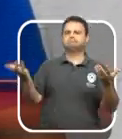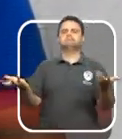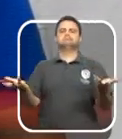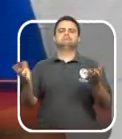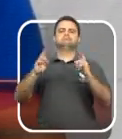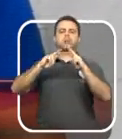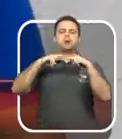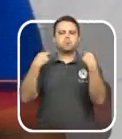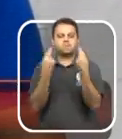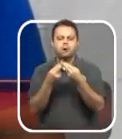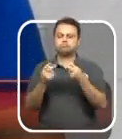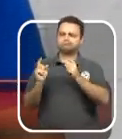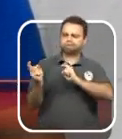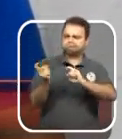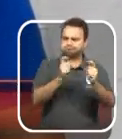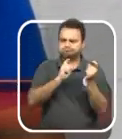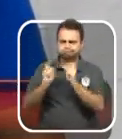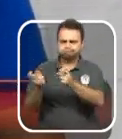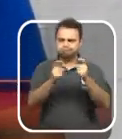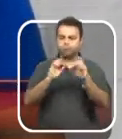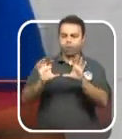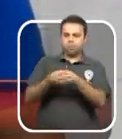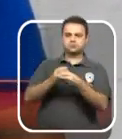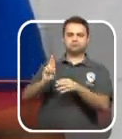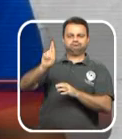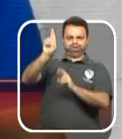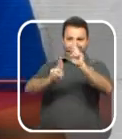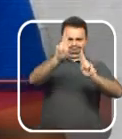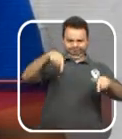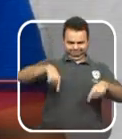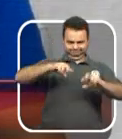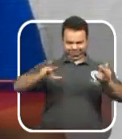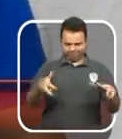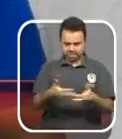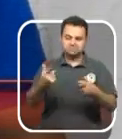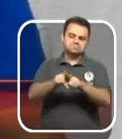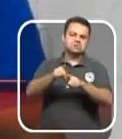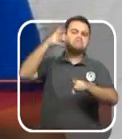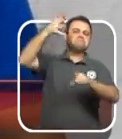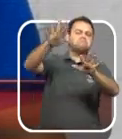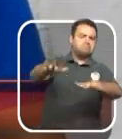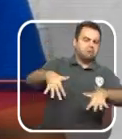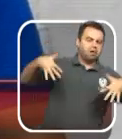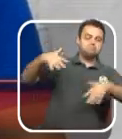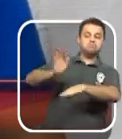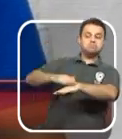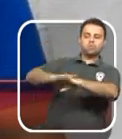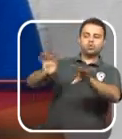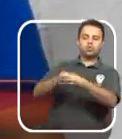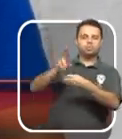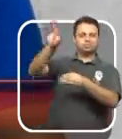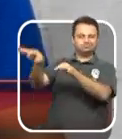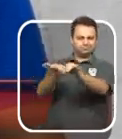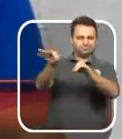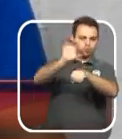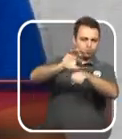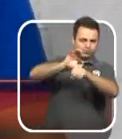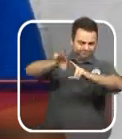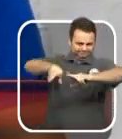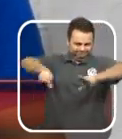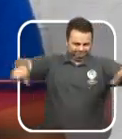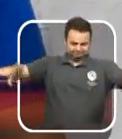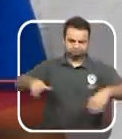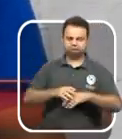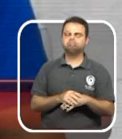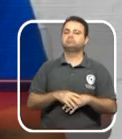de audiências públicas, parte de reuniões das comissões de trabalho, outros fóruns também realizados aí pela Escola do